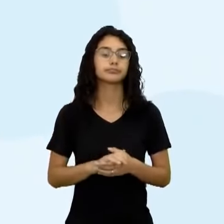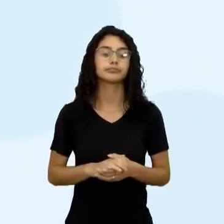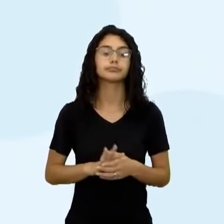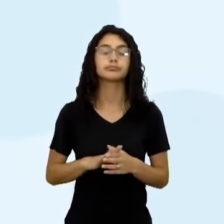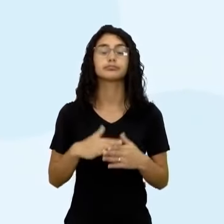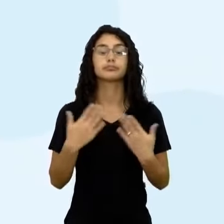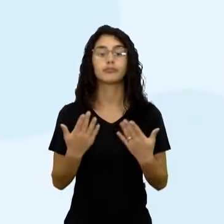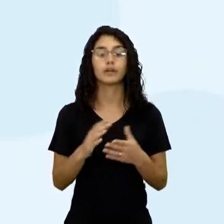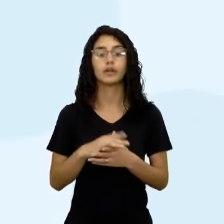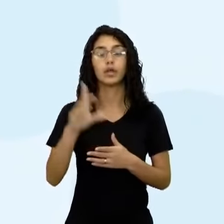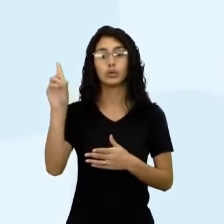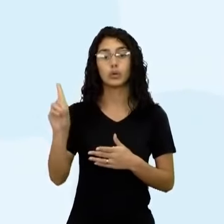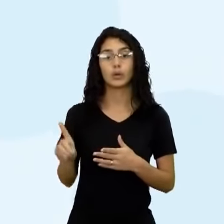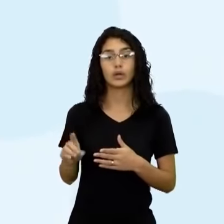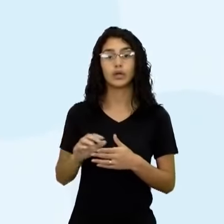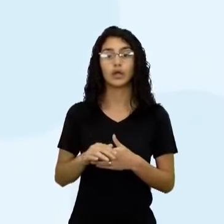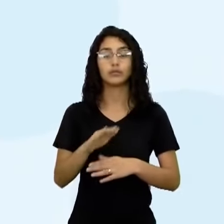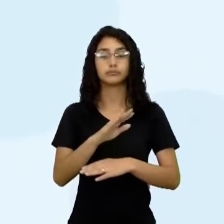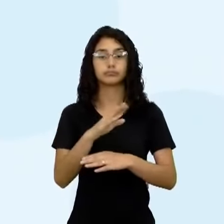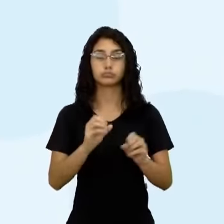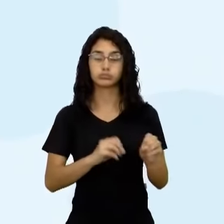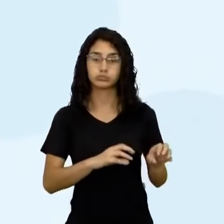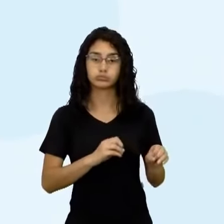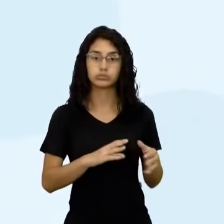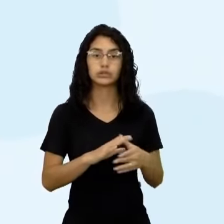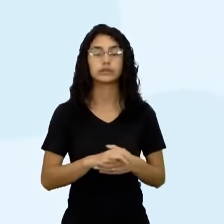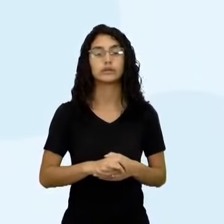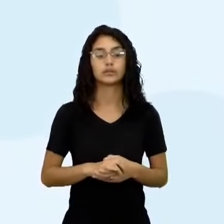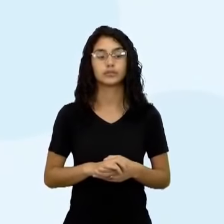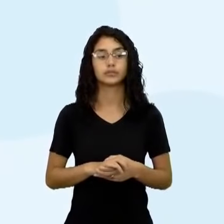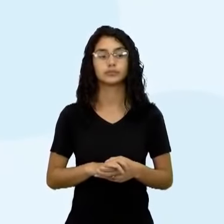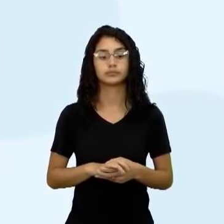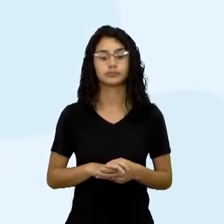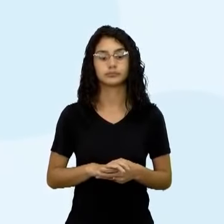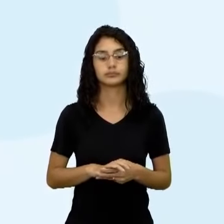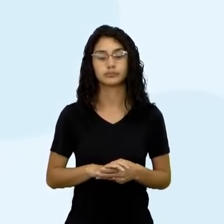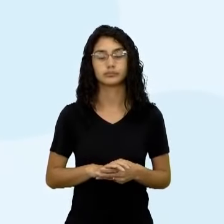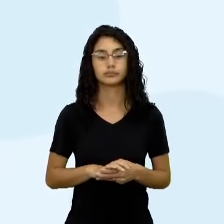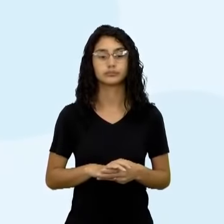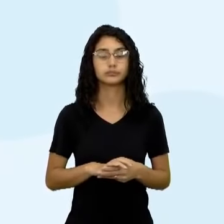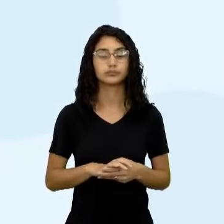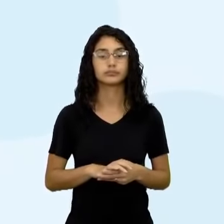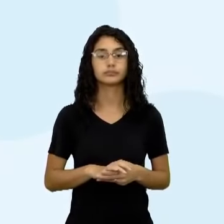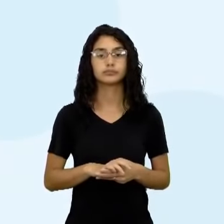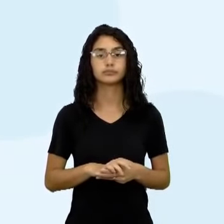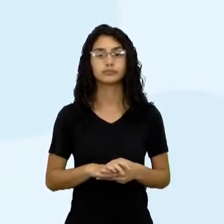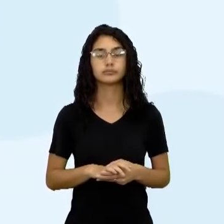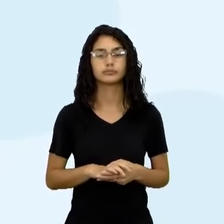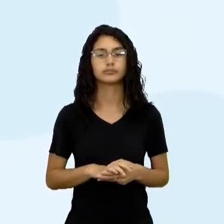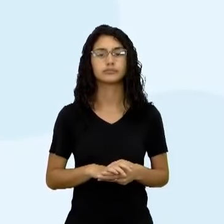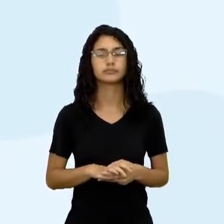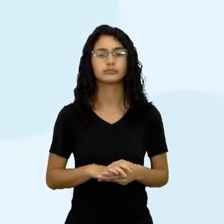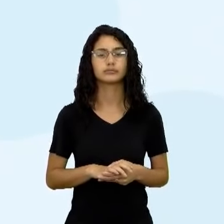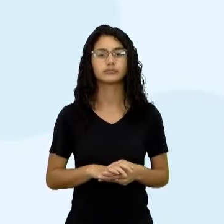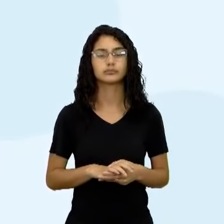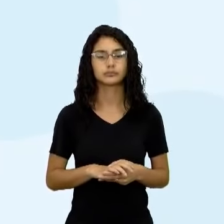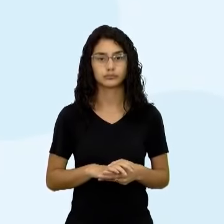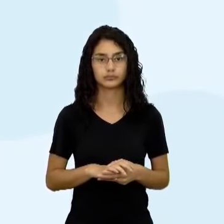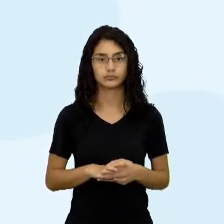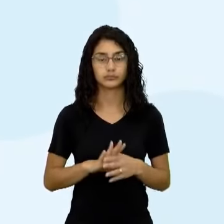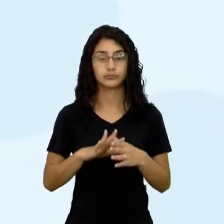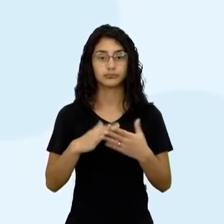da diretoria de ensino de Mogi a cidade é Serra Negra mesmo tá então tá feita aí os nossos